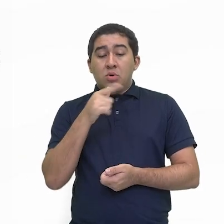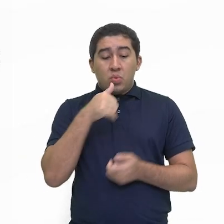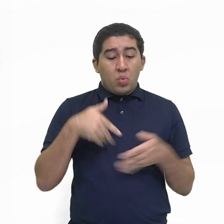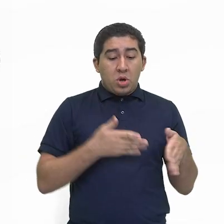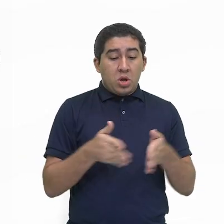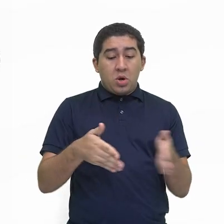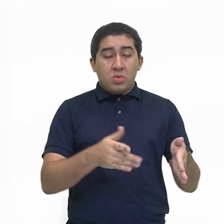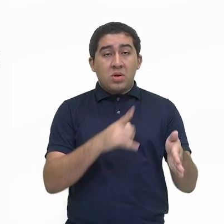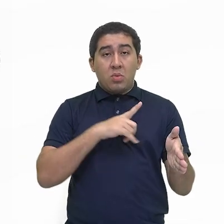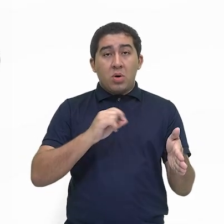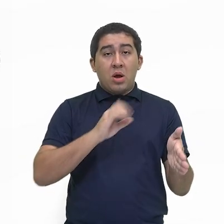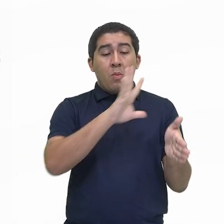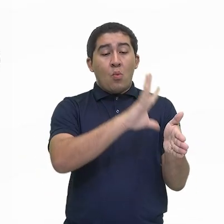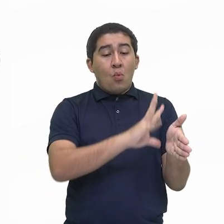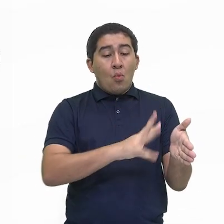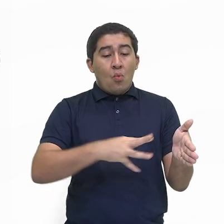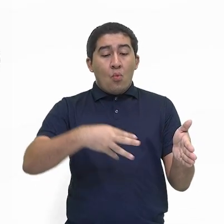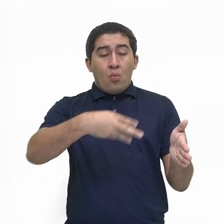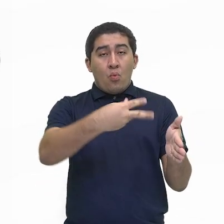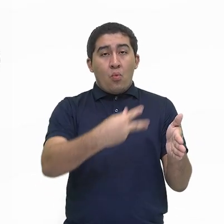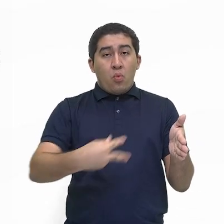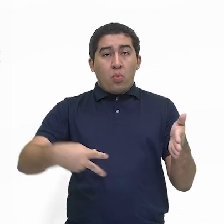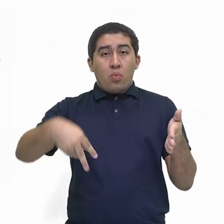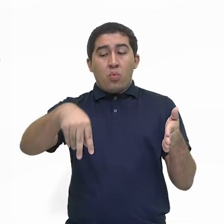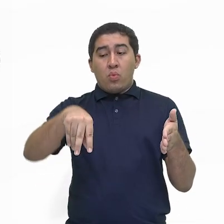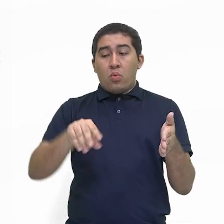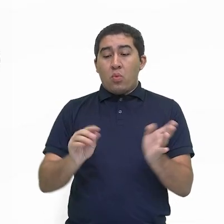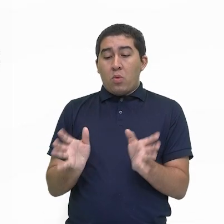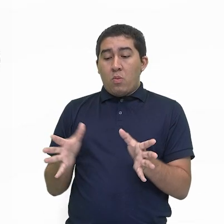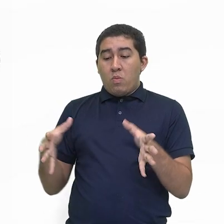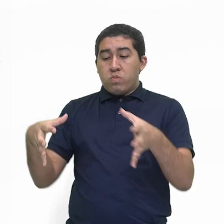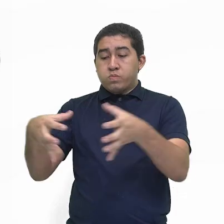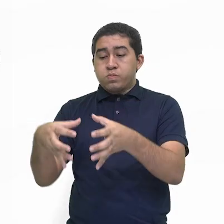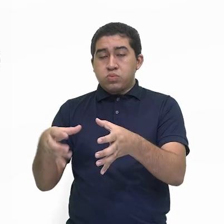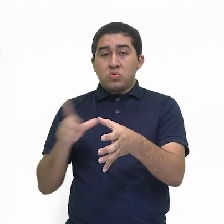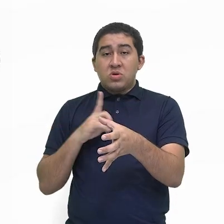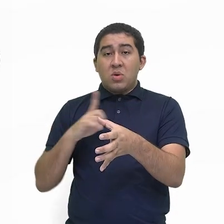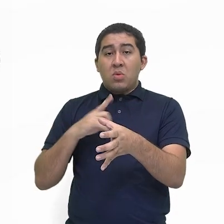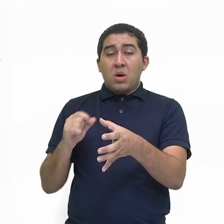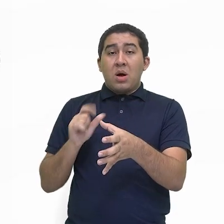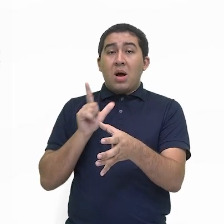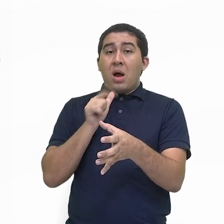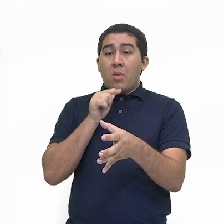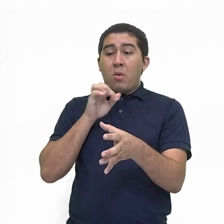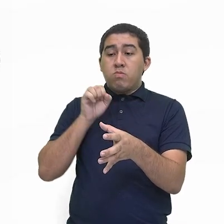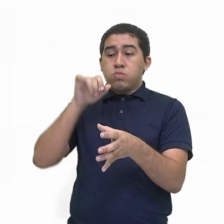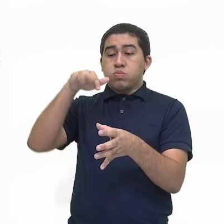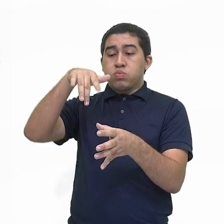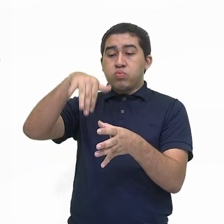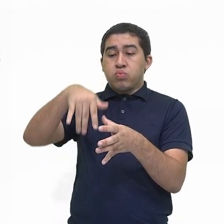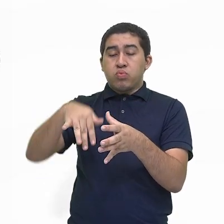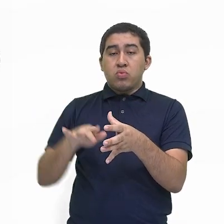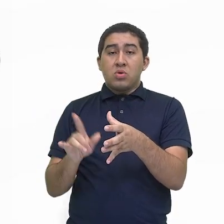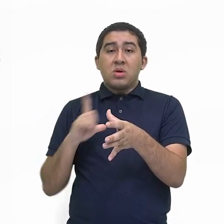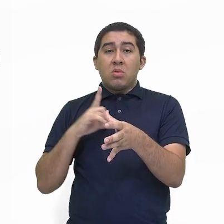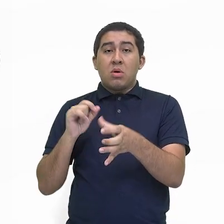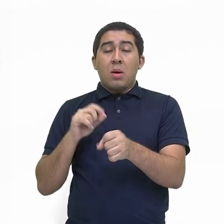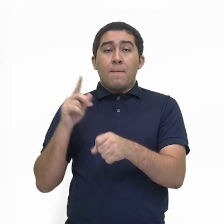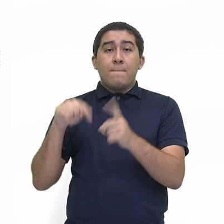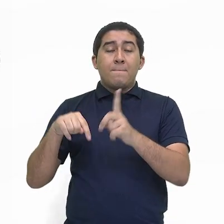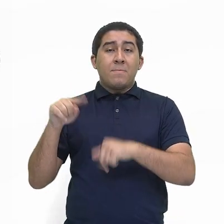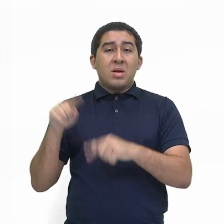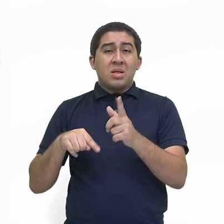né, resgatada e direcionada a um sistema de grades que retém resíduos sólidos maiores,